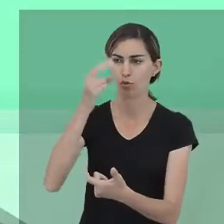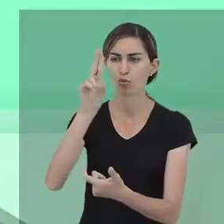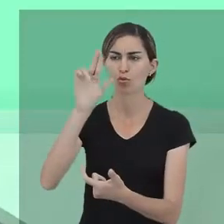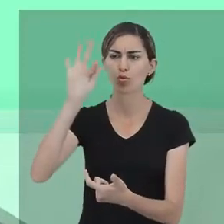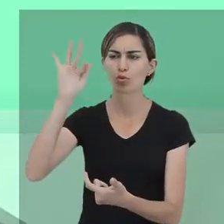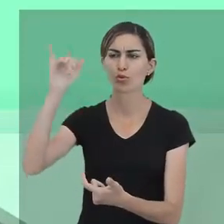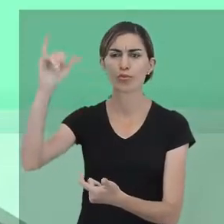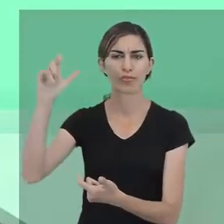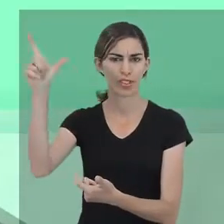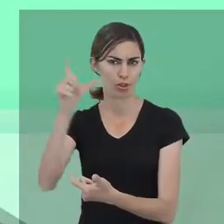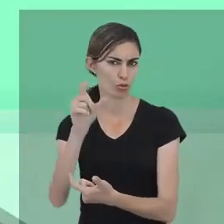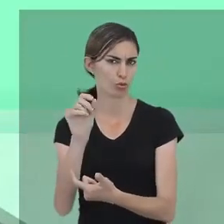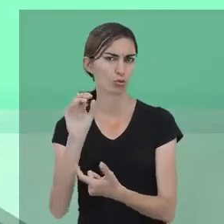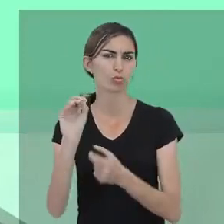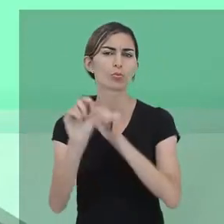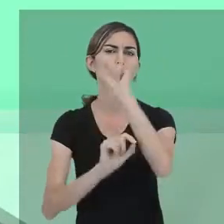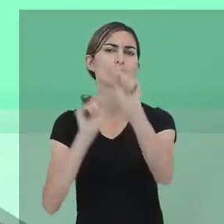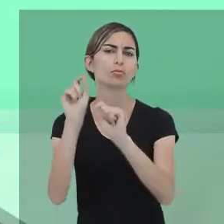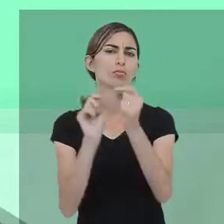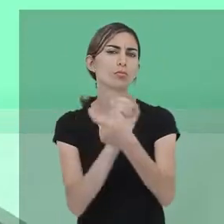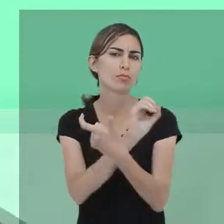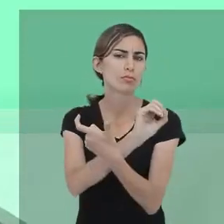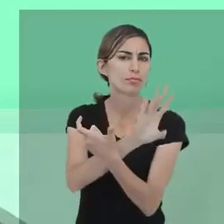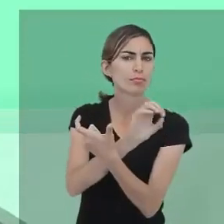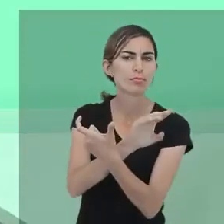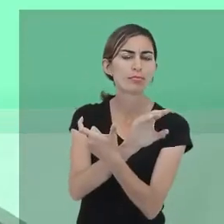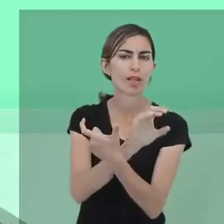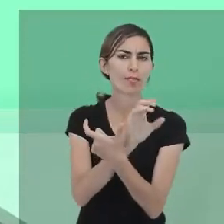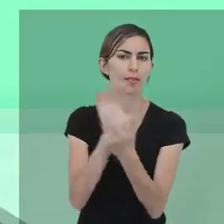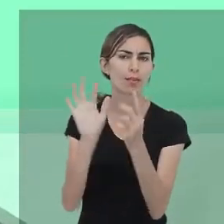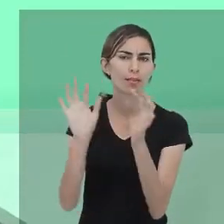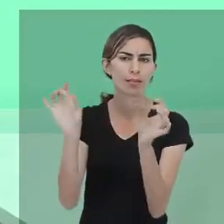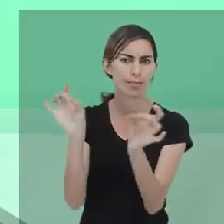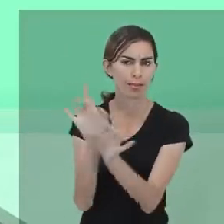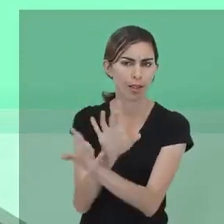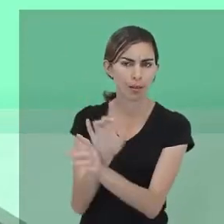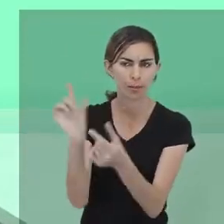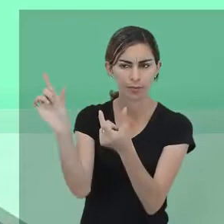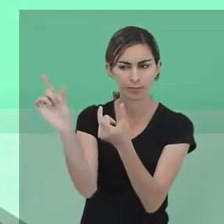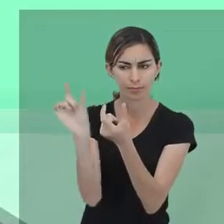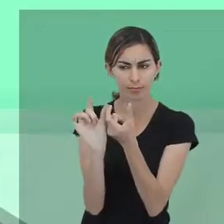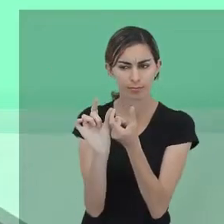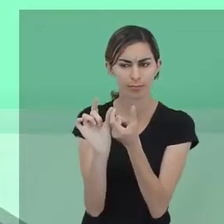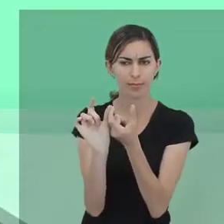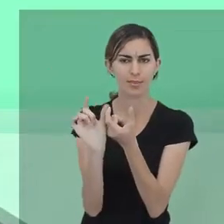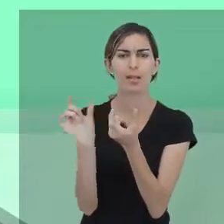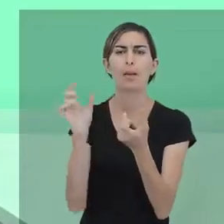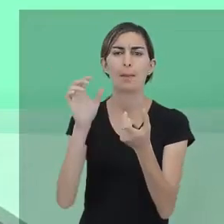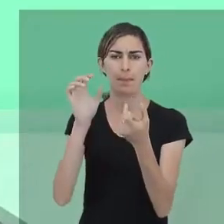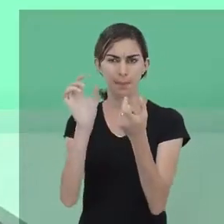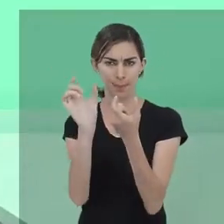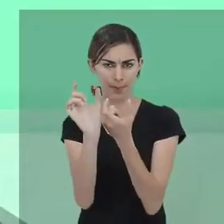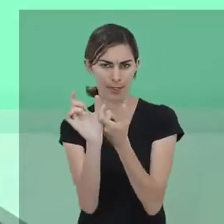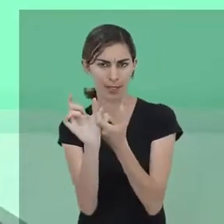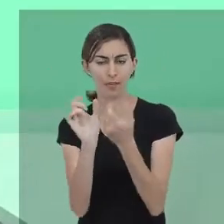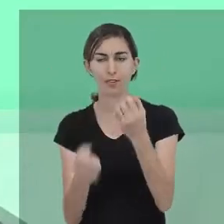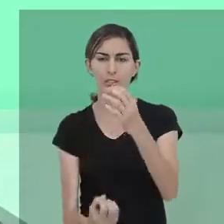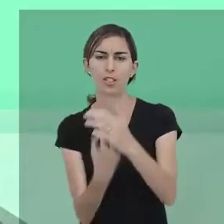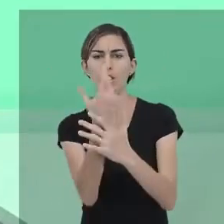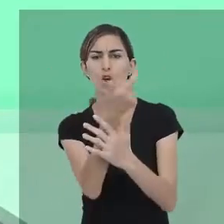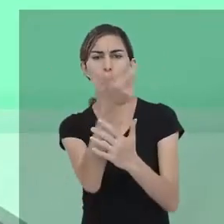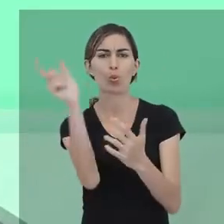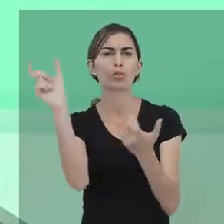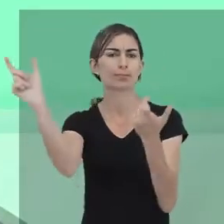sufixos. O que é um sufixo? Sufixo é uma terminação que a gente põe nas palavras para poder criar